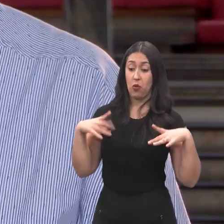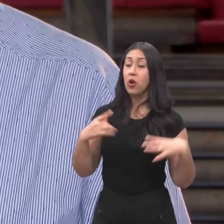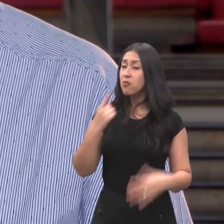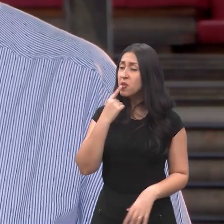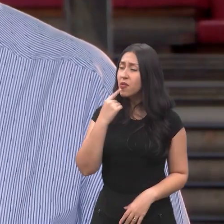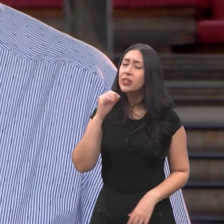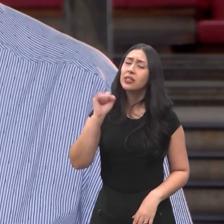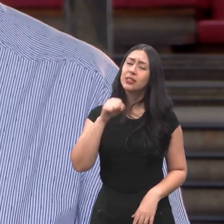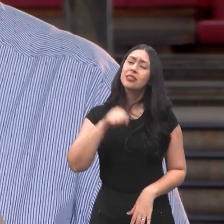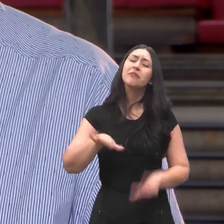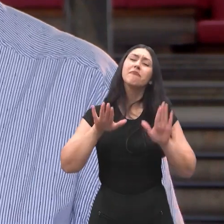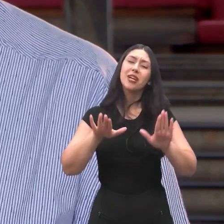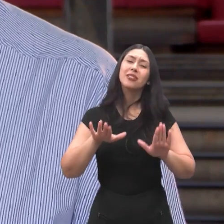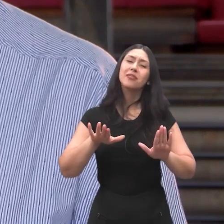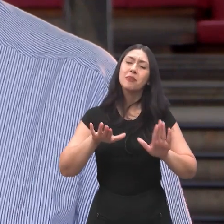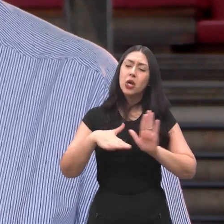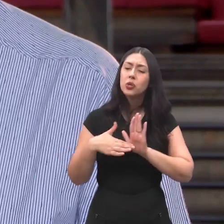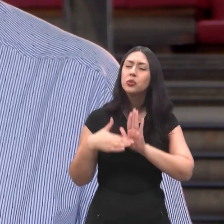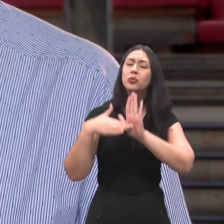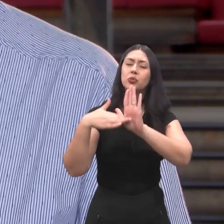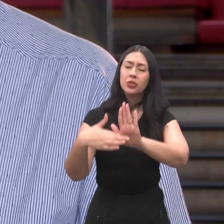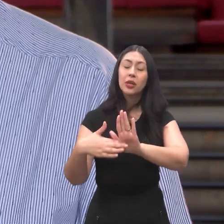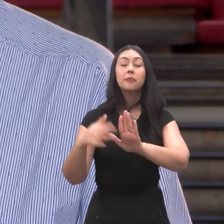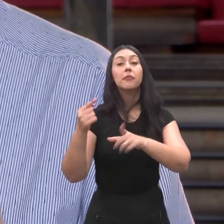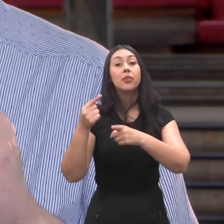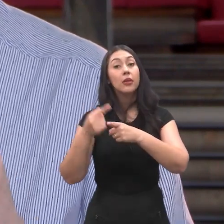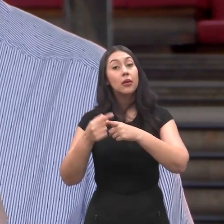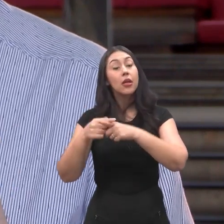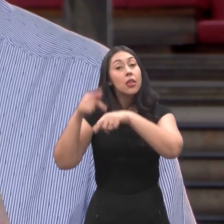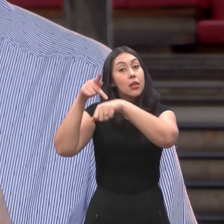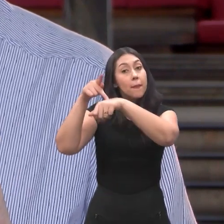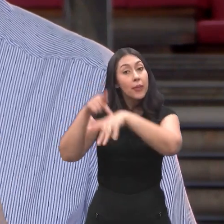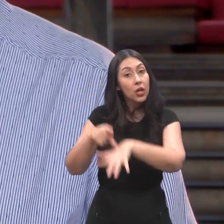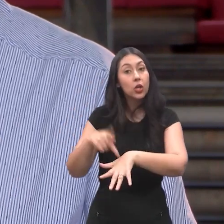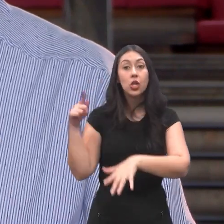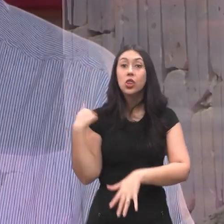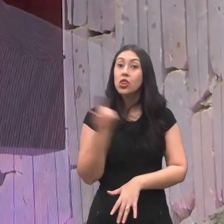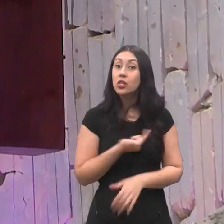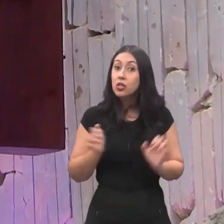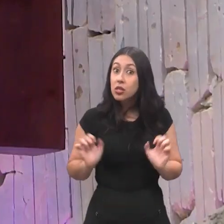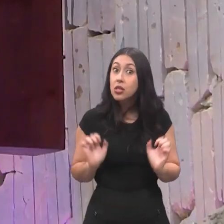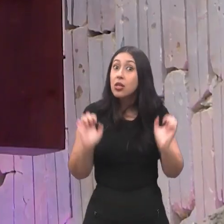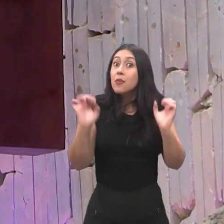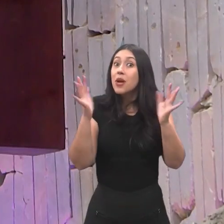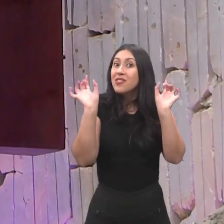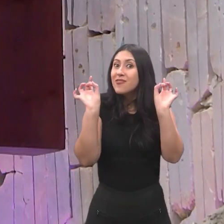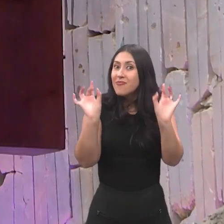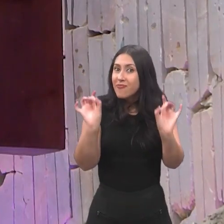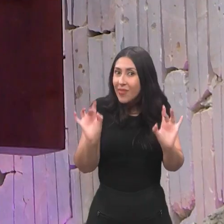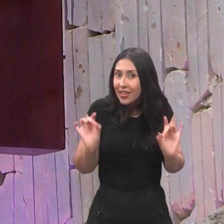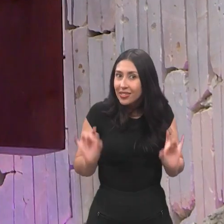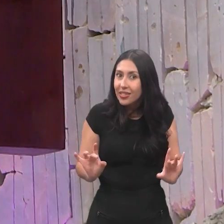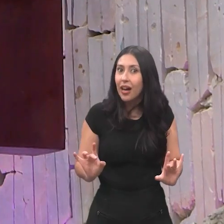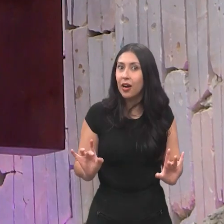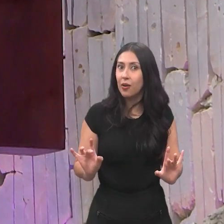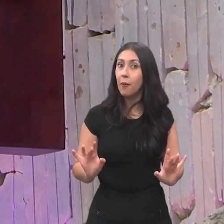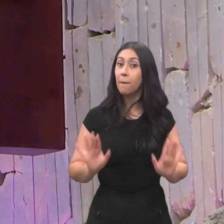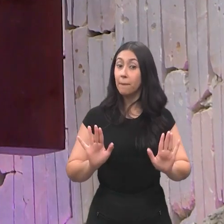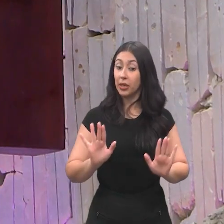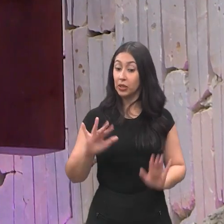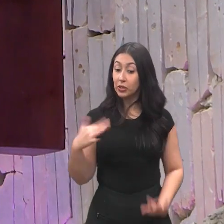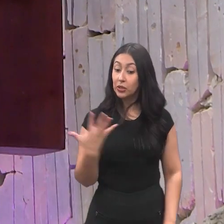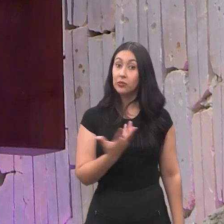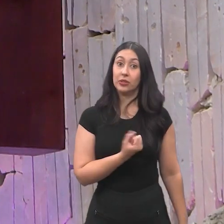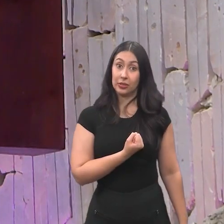feriados, beleza, tem sim, mas é para viver nas paróquias. Porque ali nós não apenas celebramos os momentos especiais do Senhor e